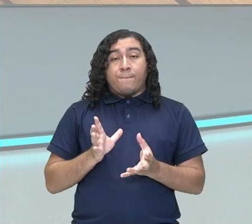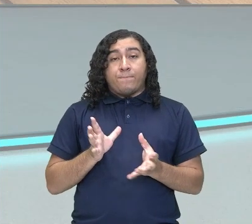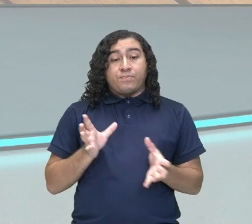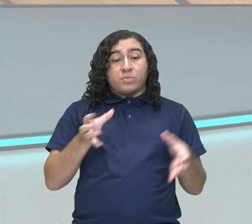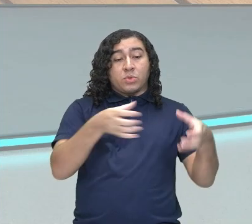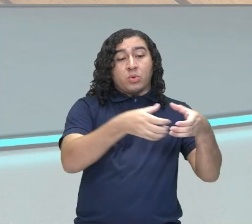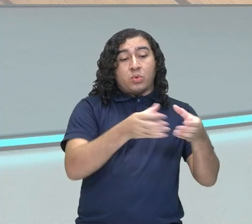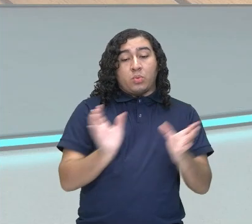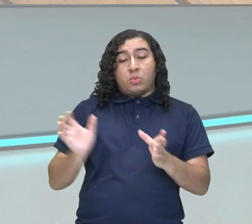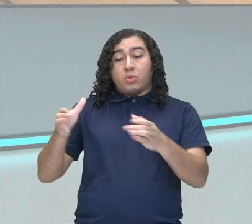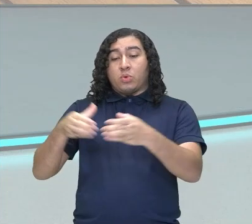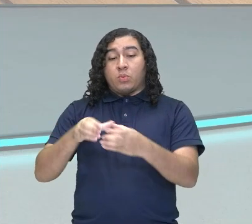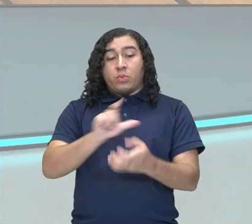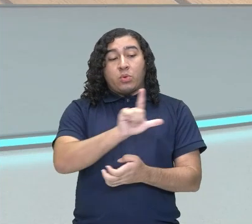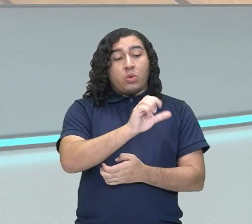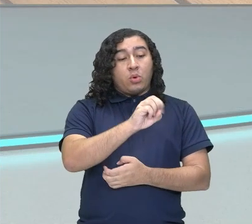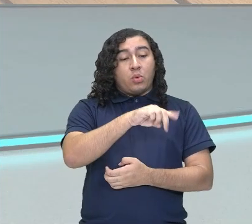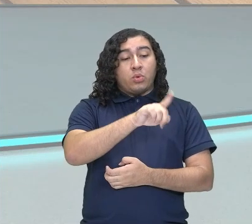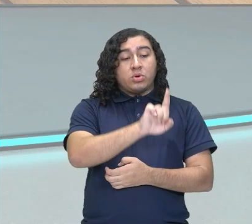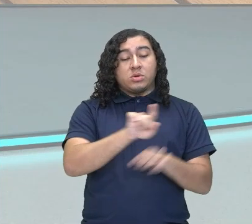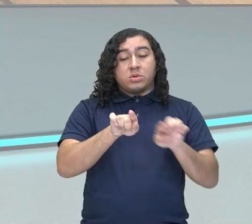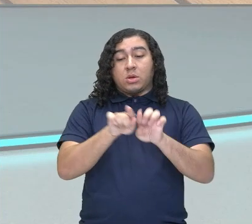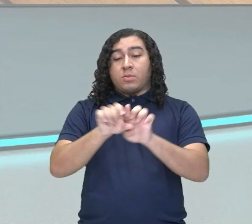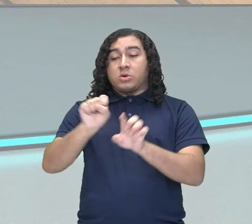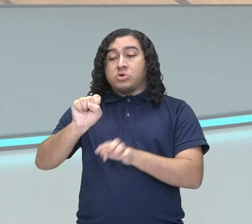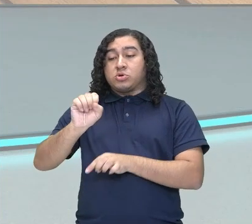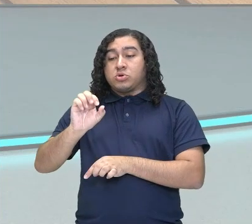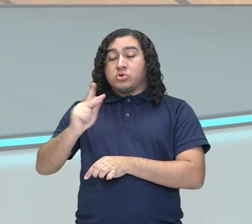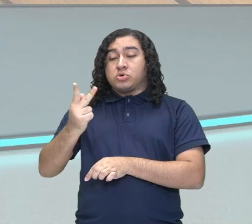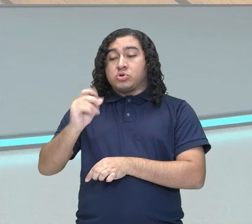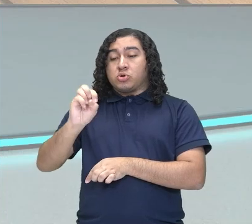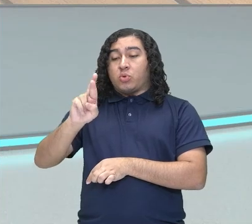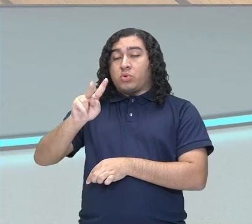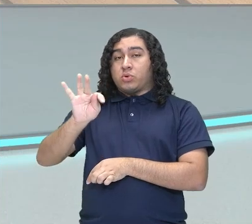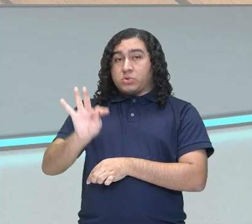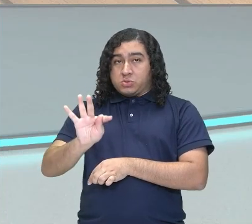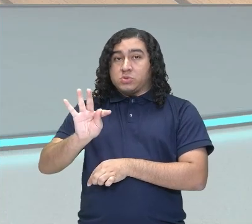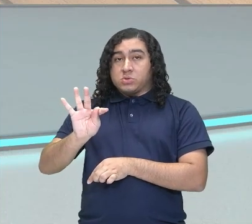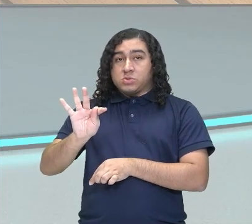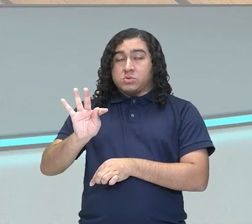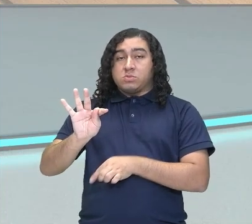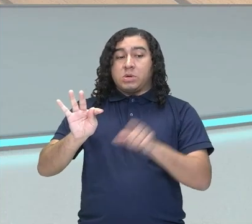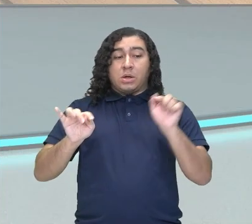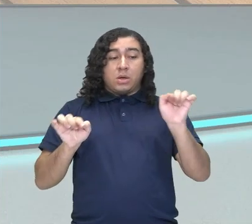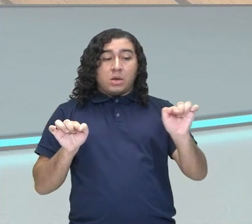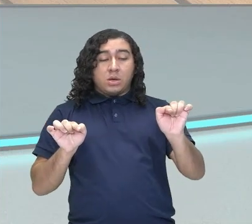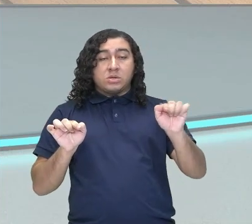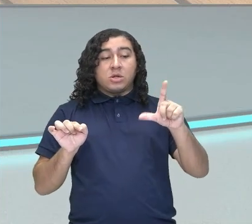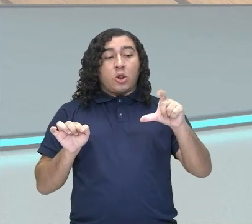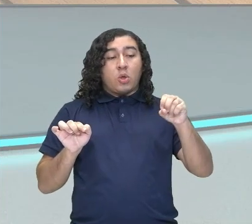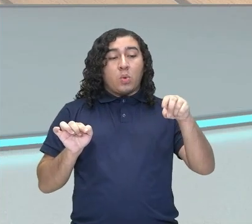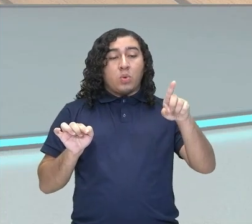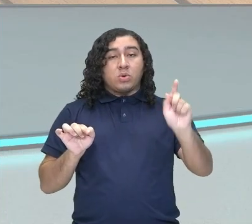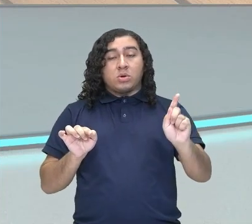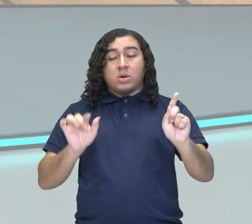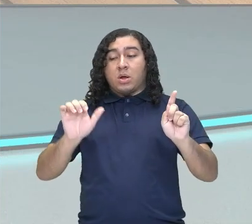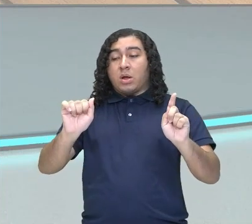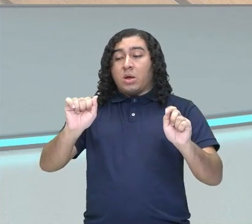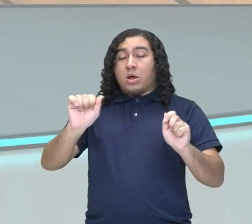long adjectives e short adjectives, ou seja, os adjetivos longos e os